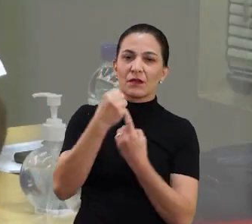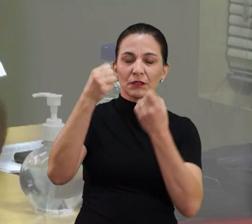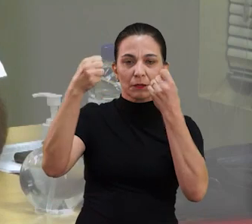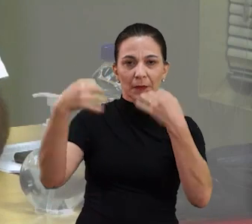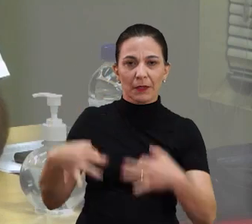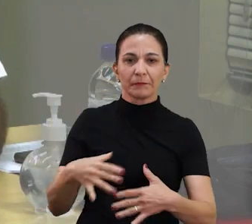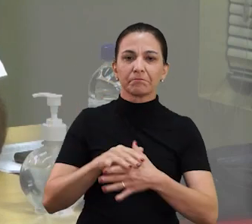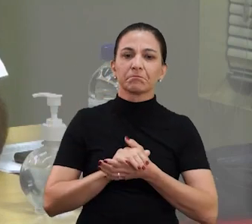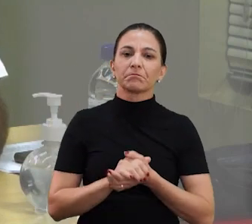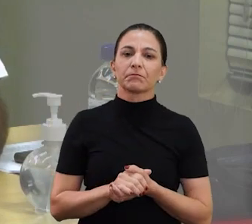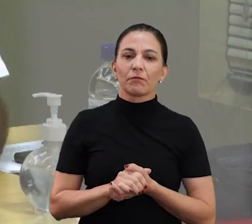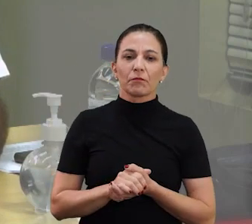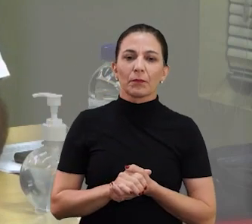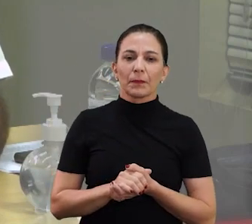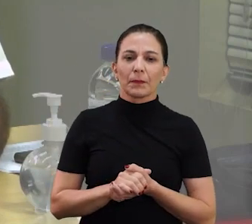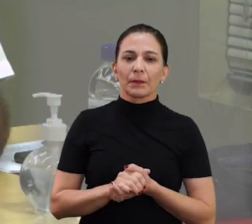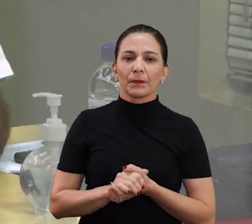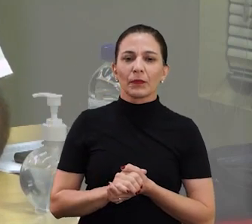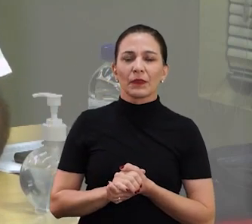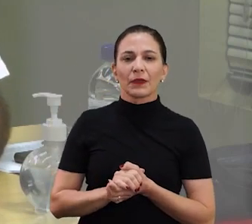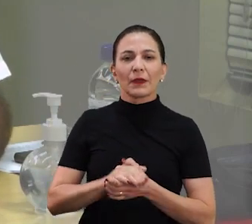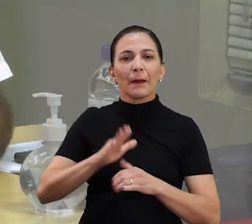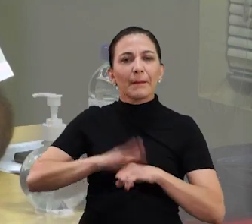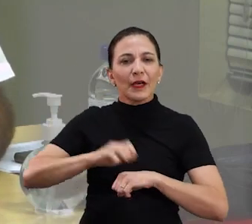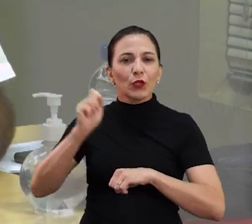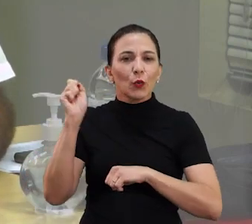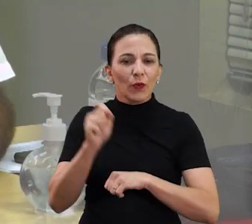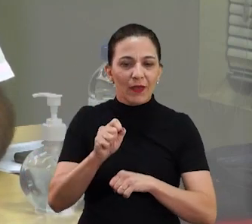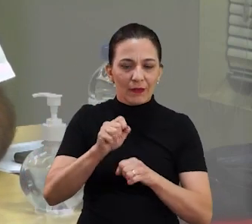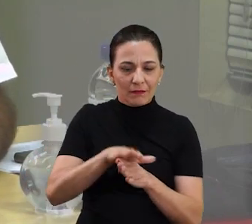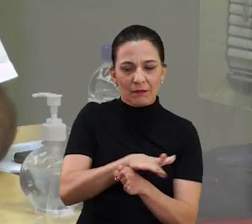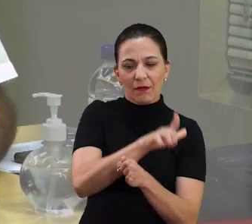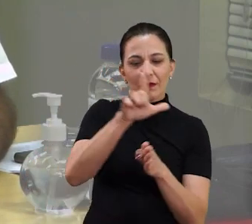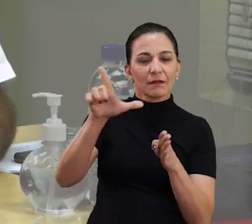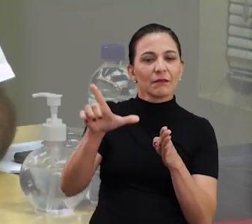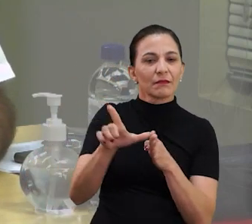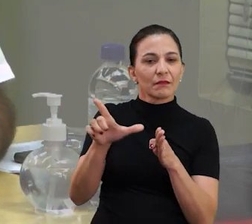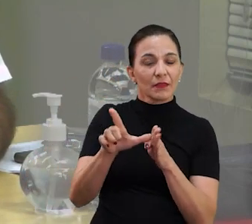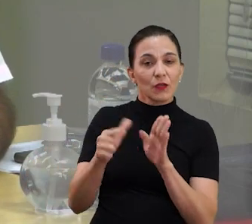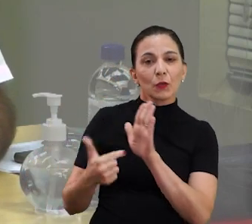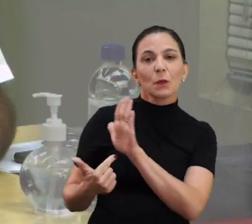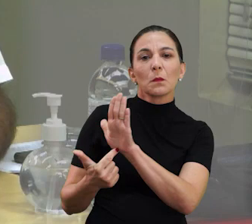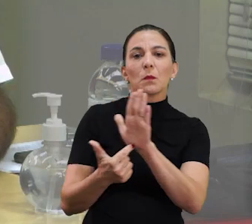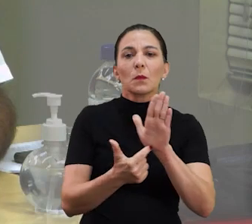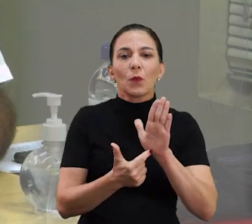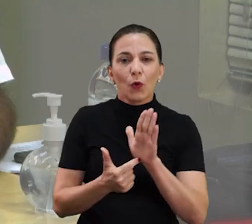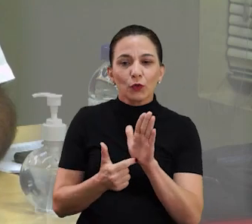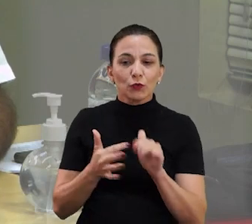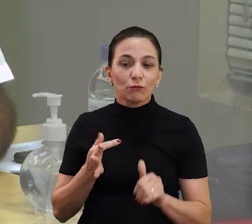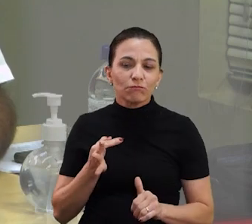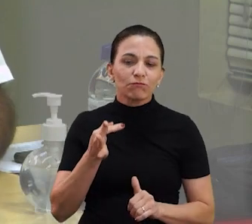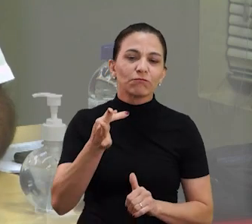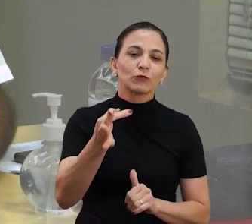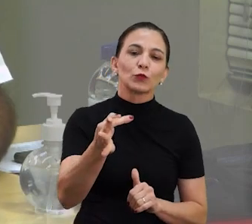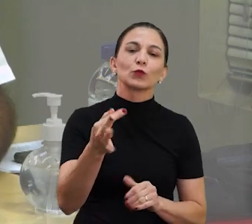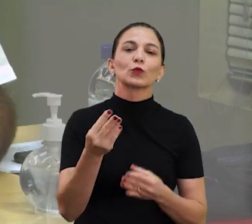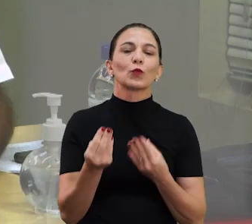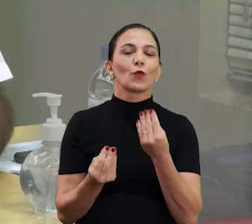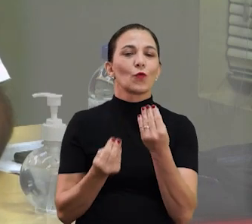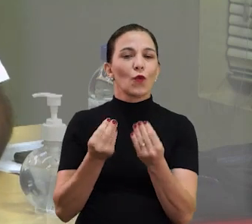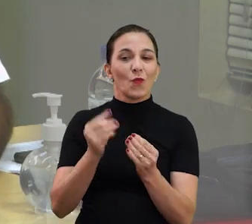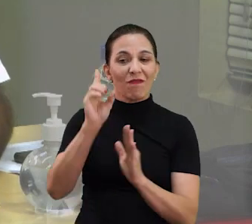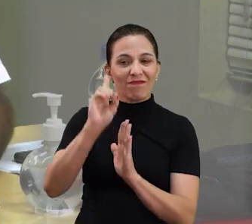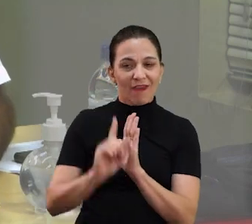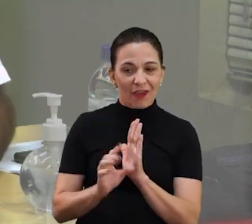lauer essa questão de fundo ela vai além de Gaza porque ela de certa maneira ela sinaliza o que serão os próximos